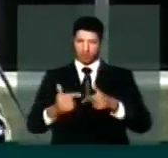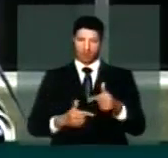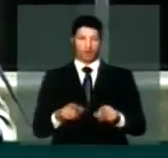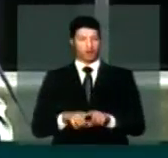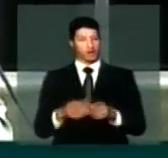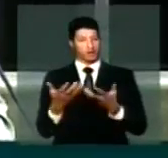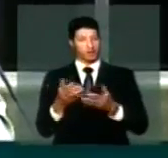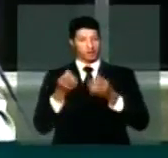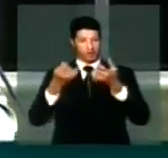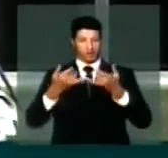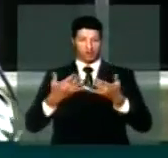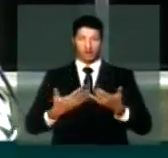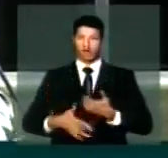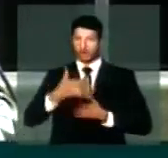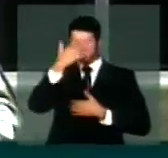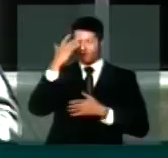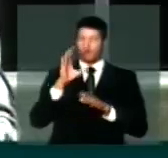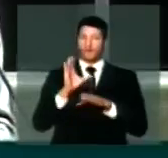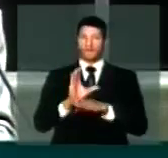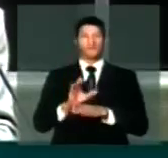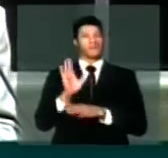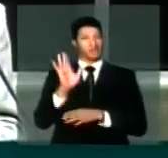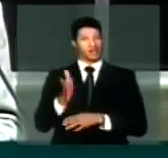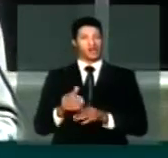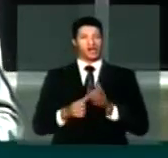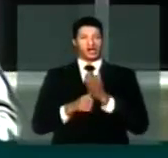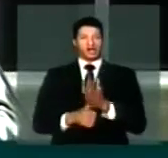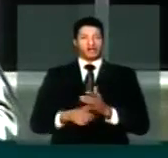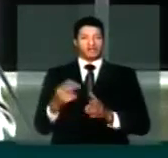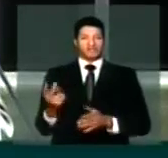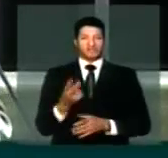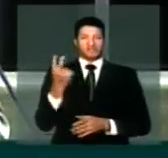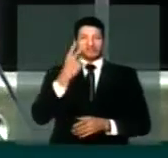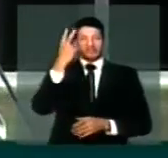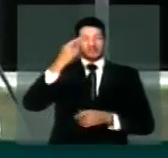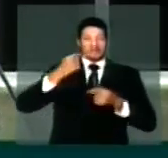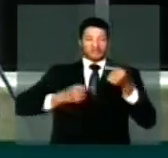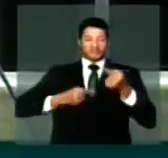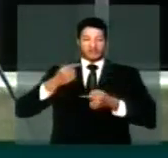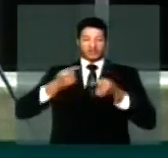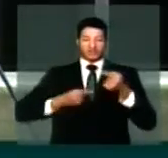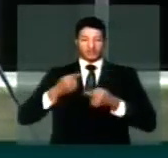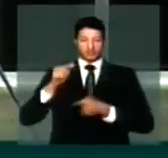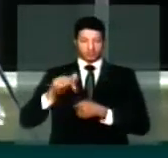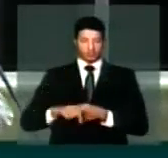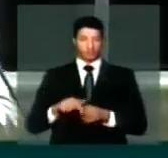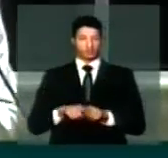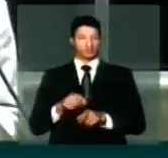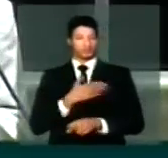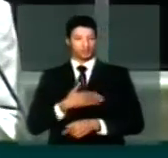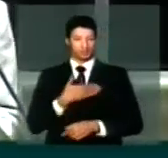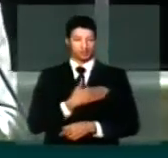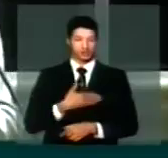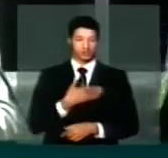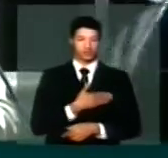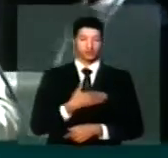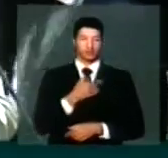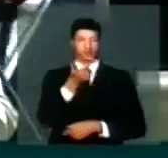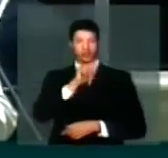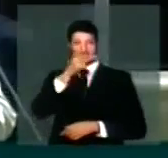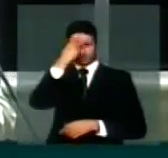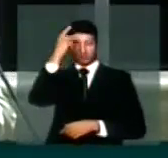dizer que essa candidatura de afirmação de valores da política, e gostaria que os